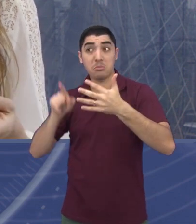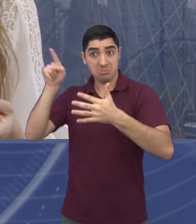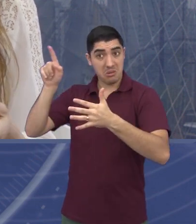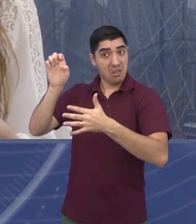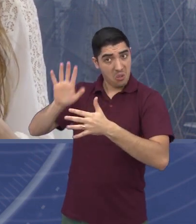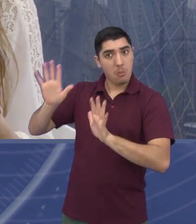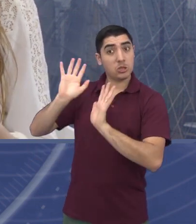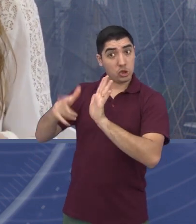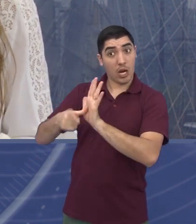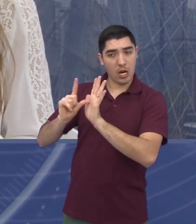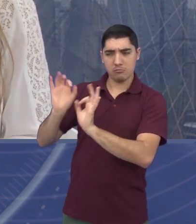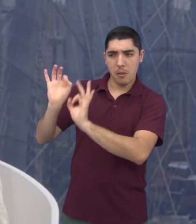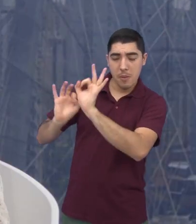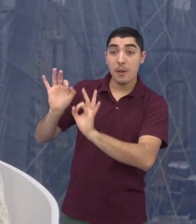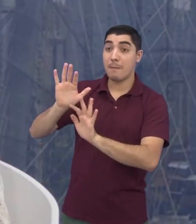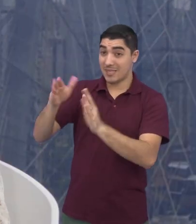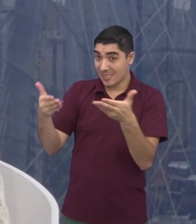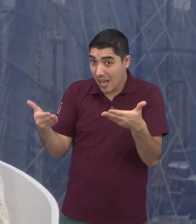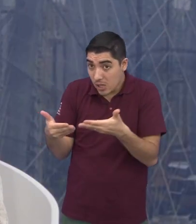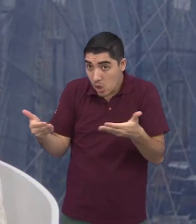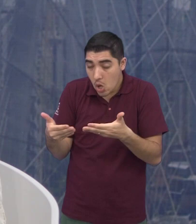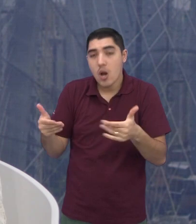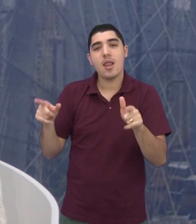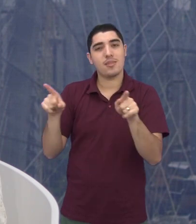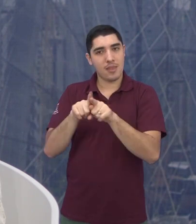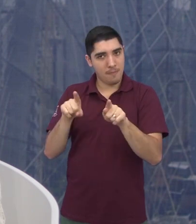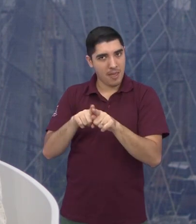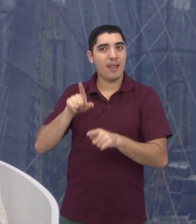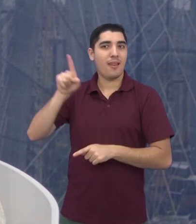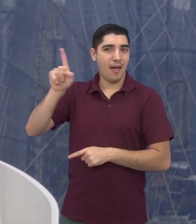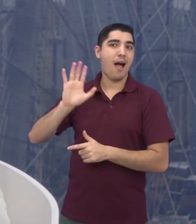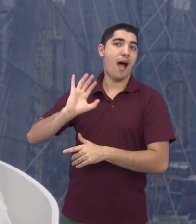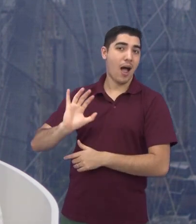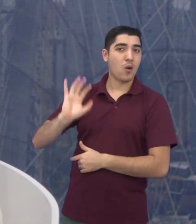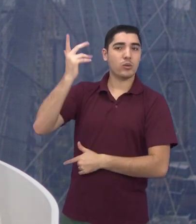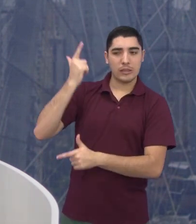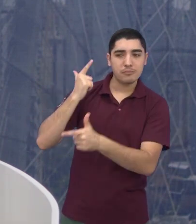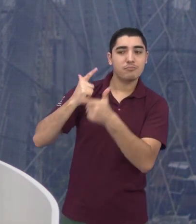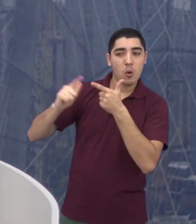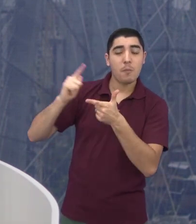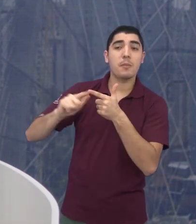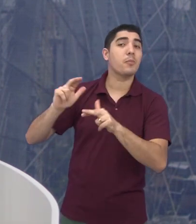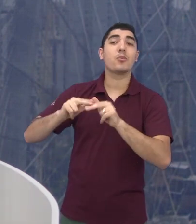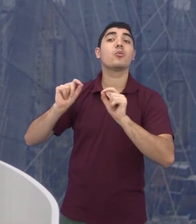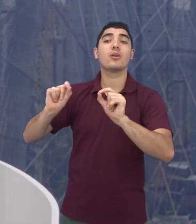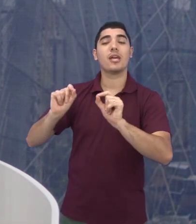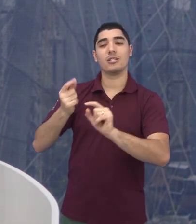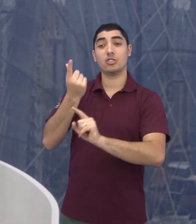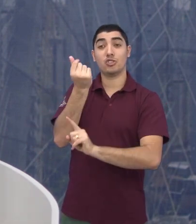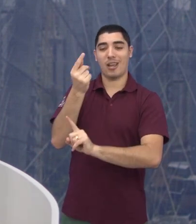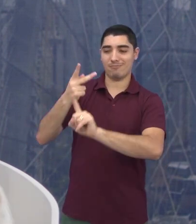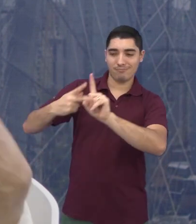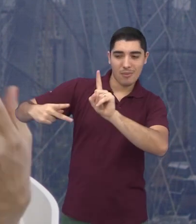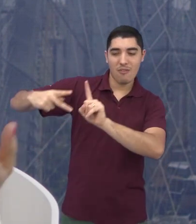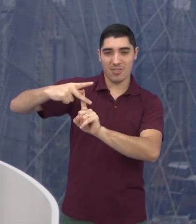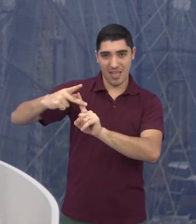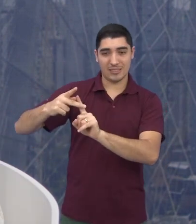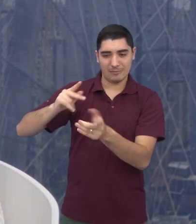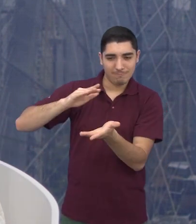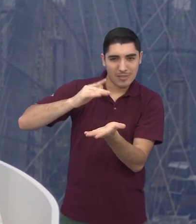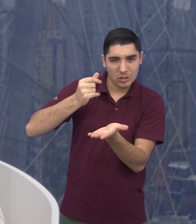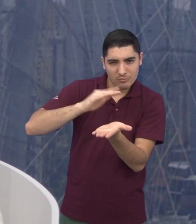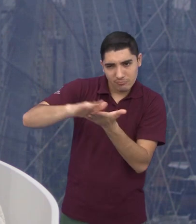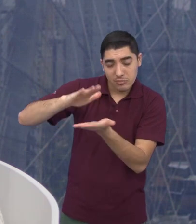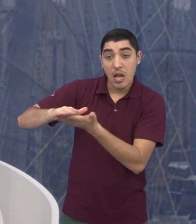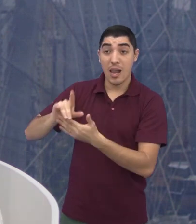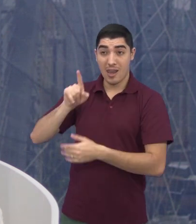também atualmente vem enfrentando situações problemáticas em relação à questão da previdência, né? A Europa vem